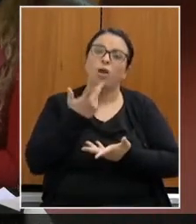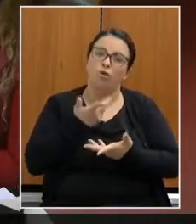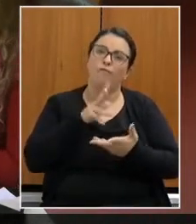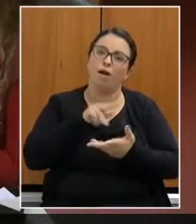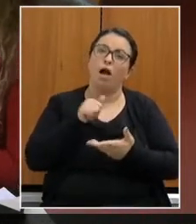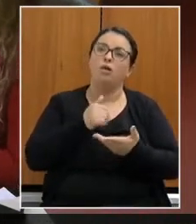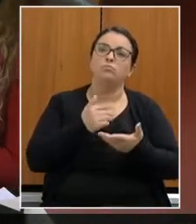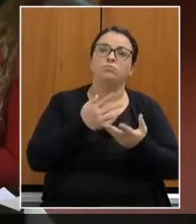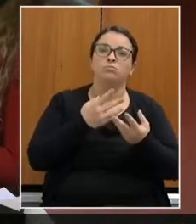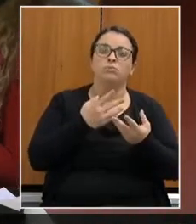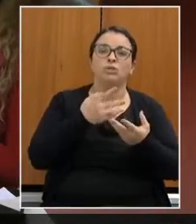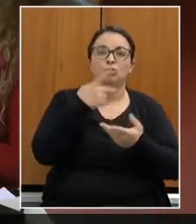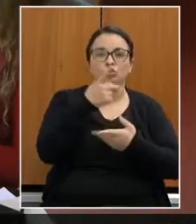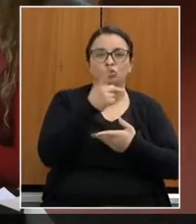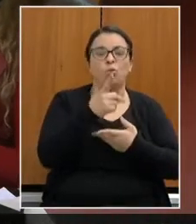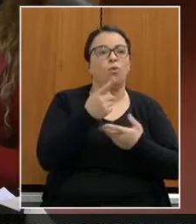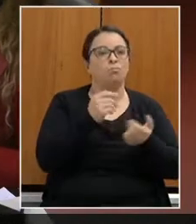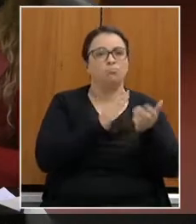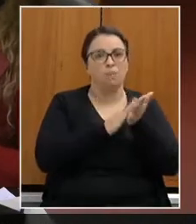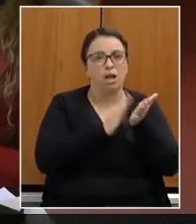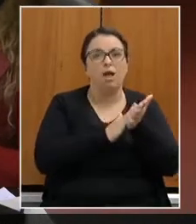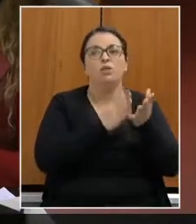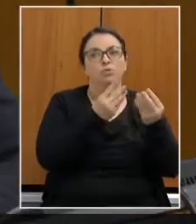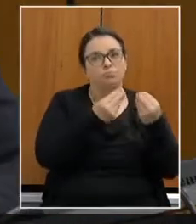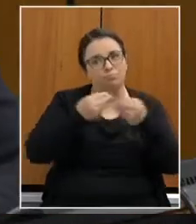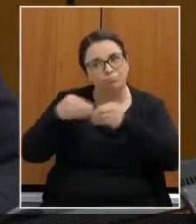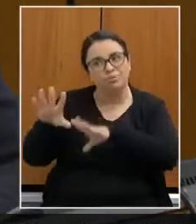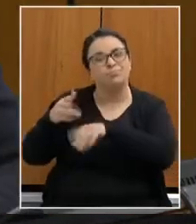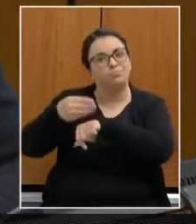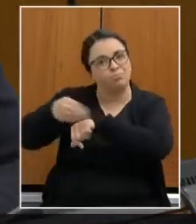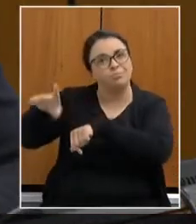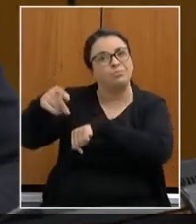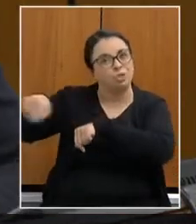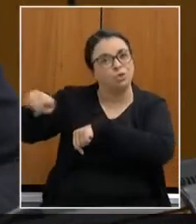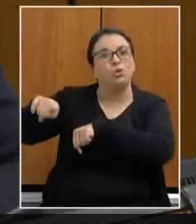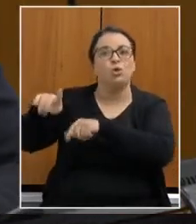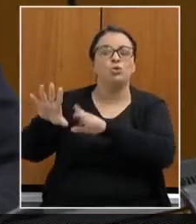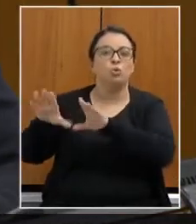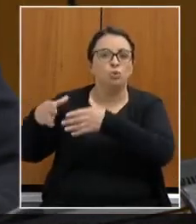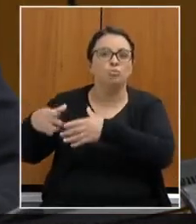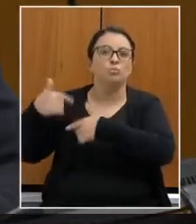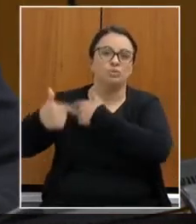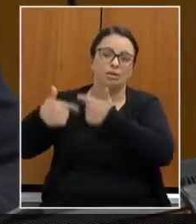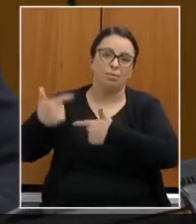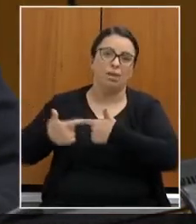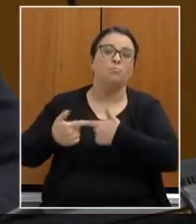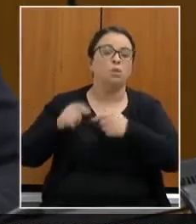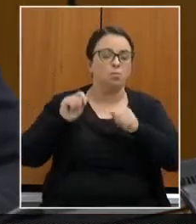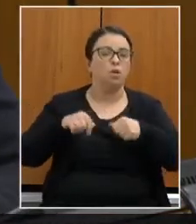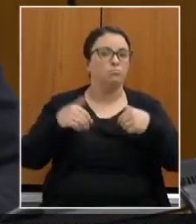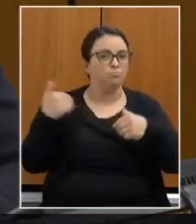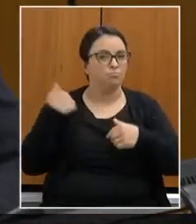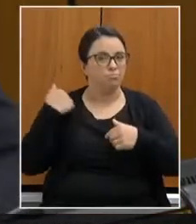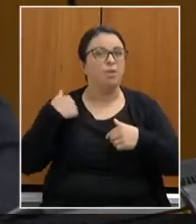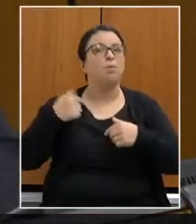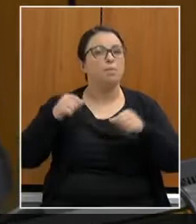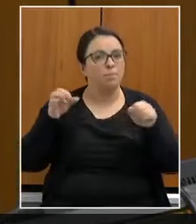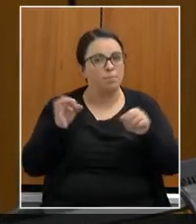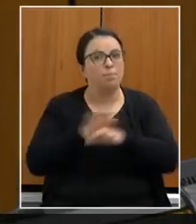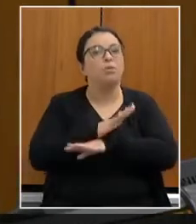toda a equipe essas palavras e pode contar com a Secretarista da Autosaúde para melhorar a saúde pública aqui do estado